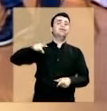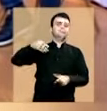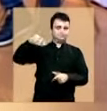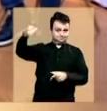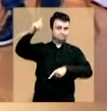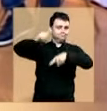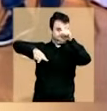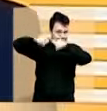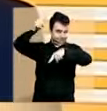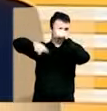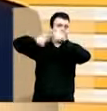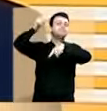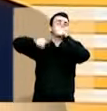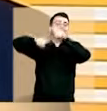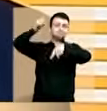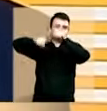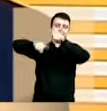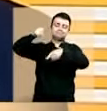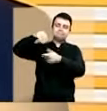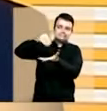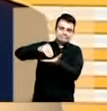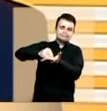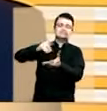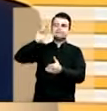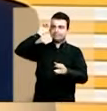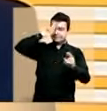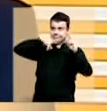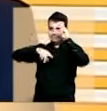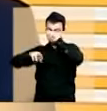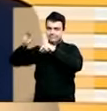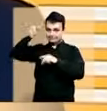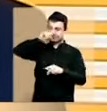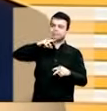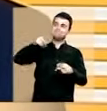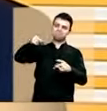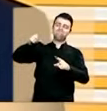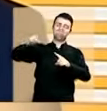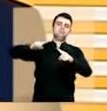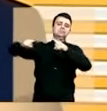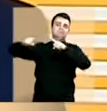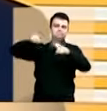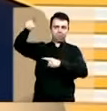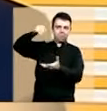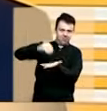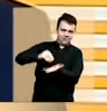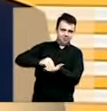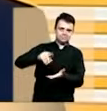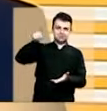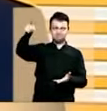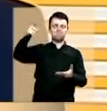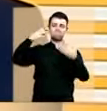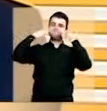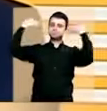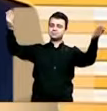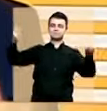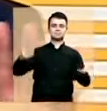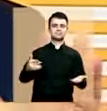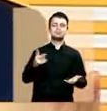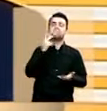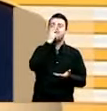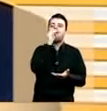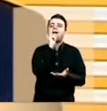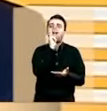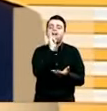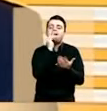também é finito. Por má gestão, isso infelizmente, por péssima gestão, mas ele já está dando todos os sinais. Olha, a água